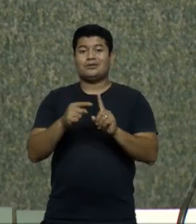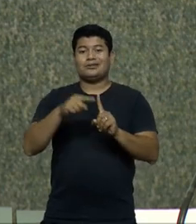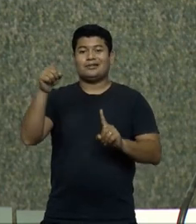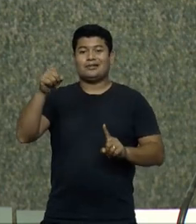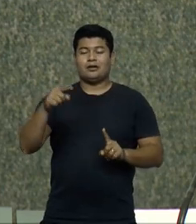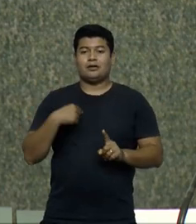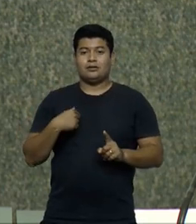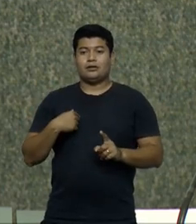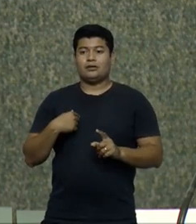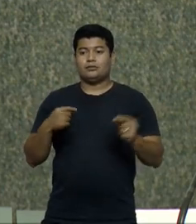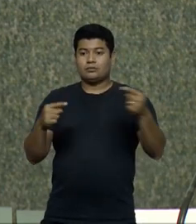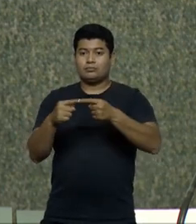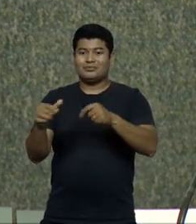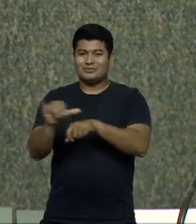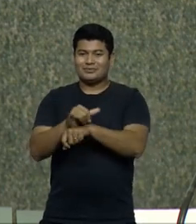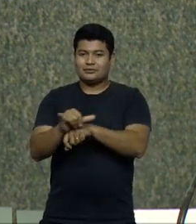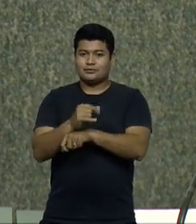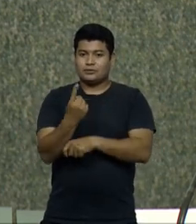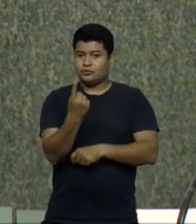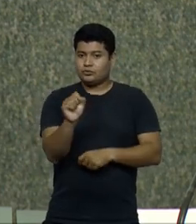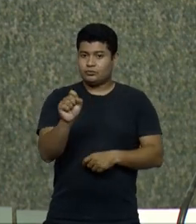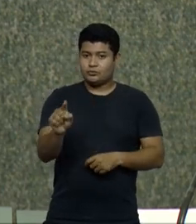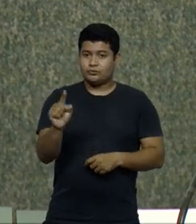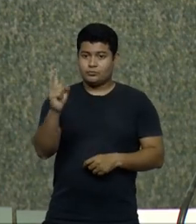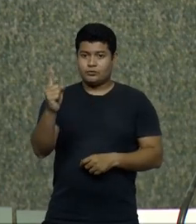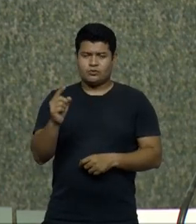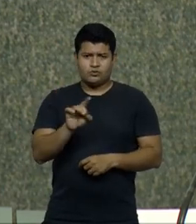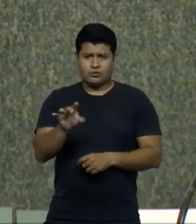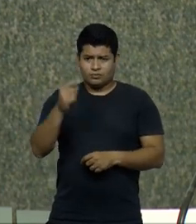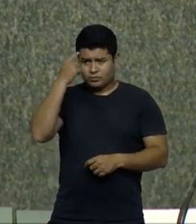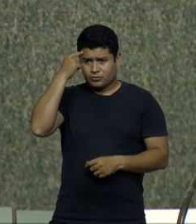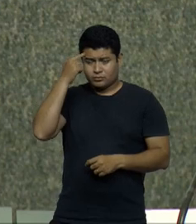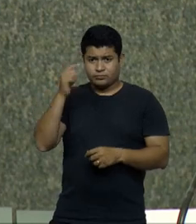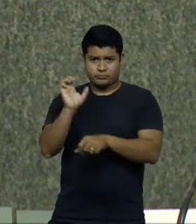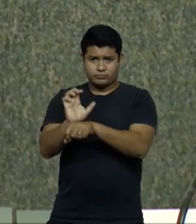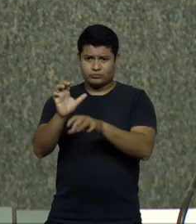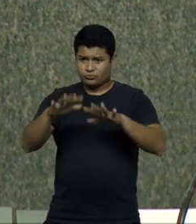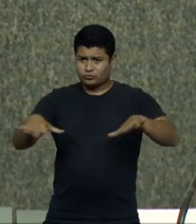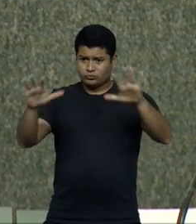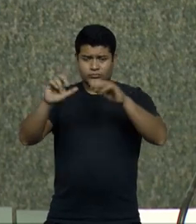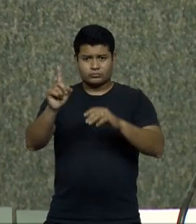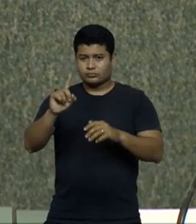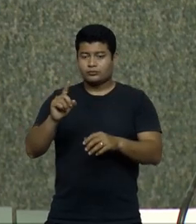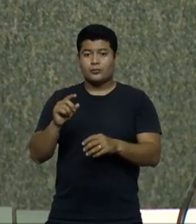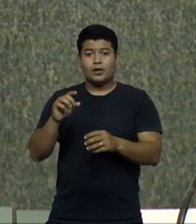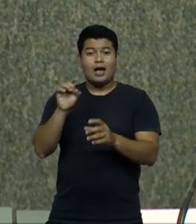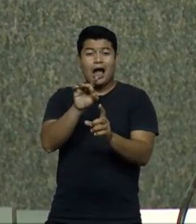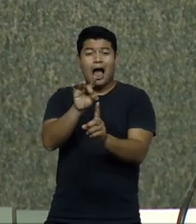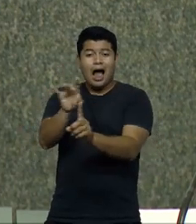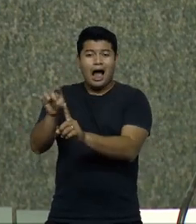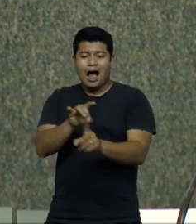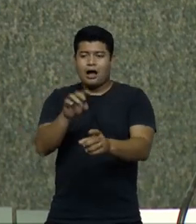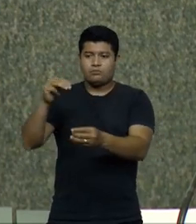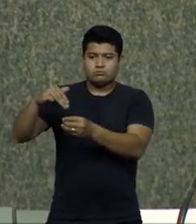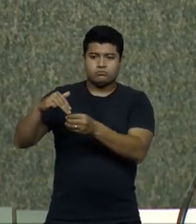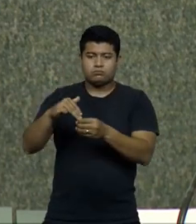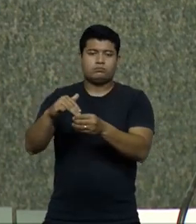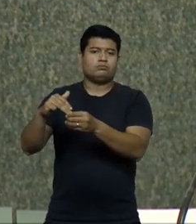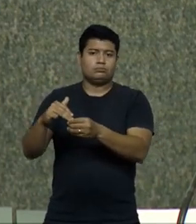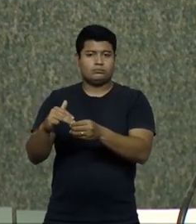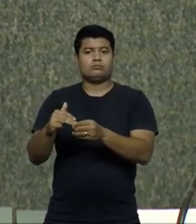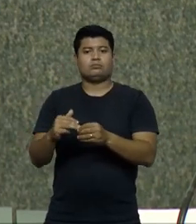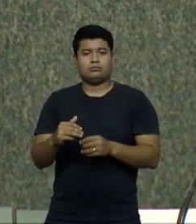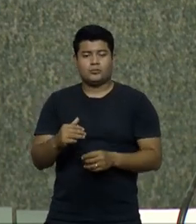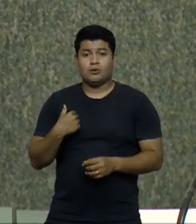à estratégia 18.1 não só a nível de estado mas a nível de município e nós percebemos realmente que é uma meta que ainda exige um esforço